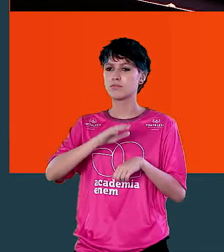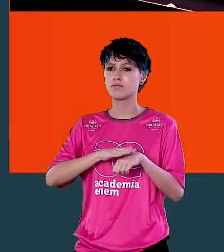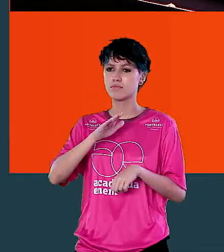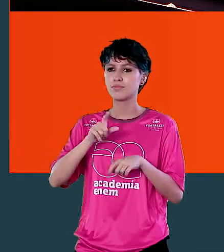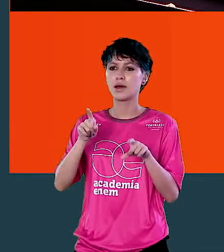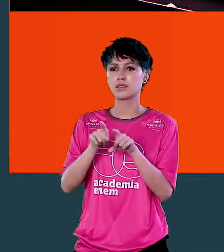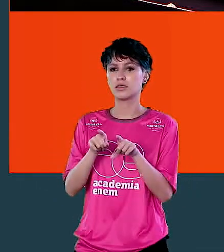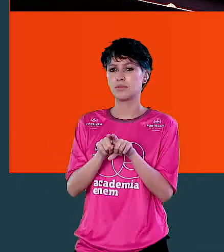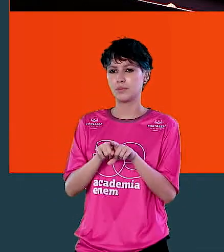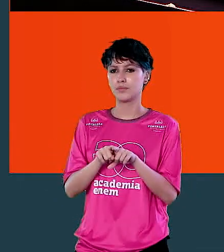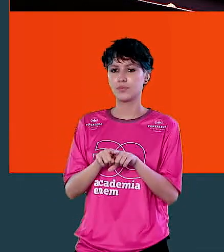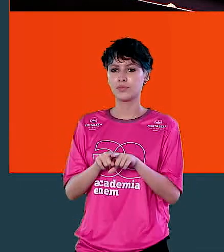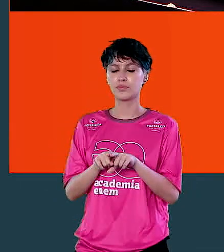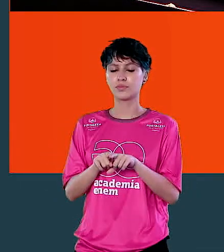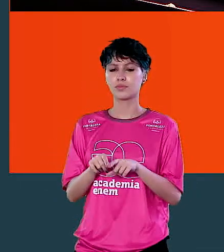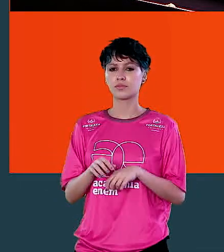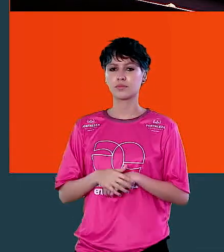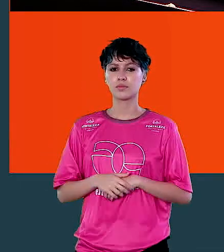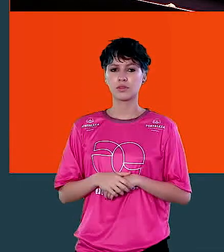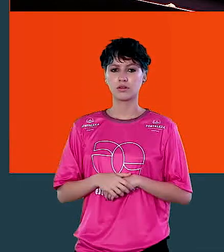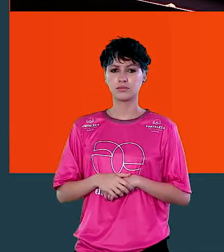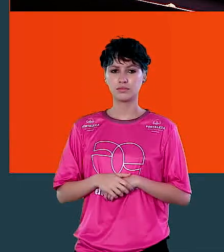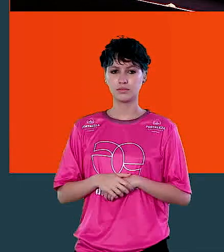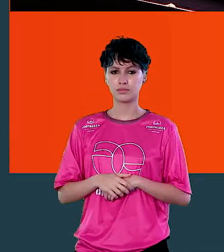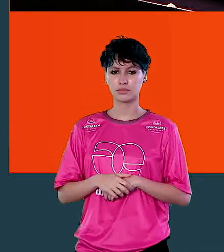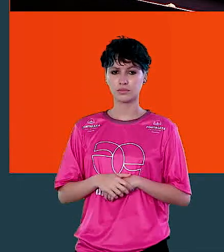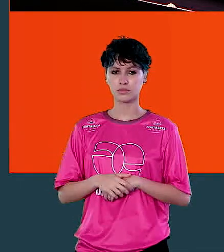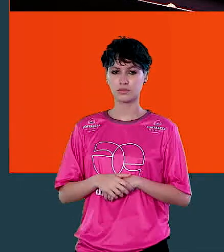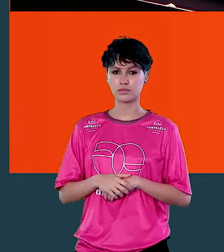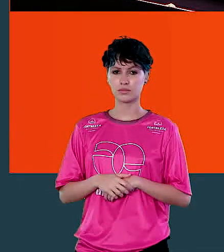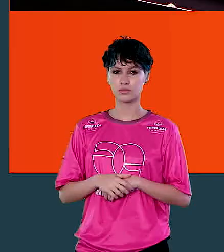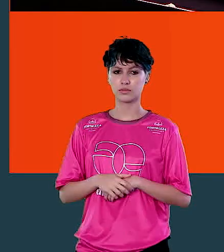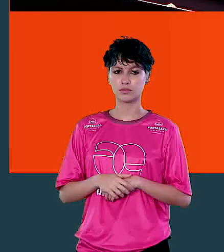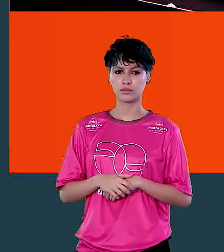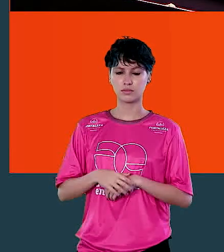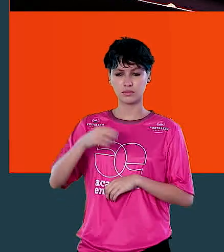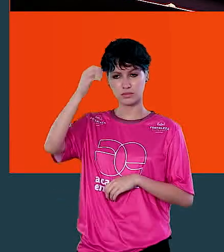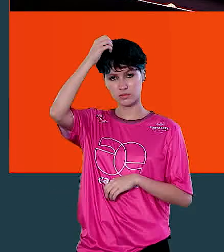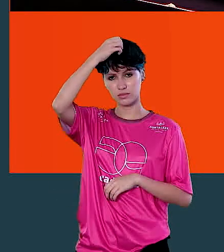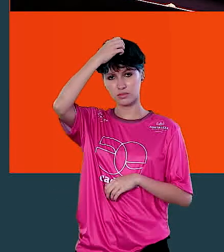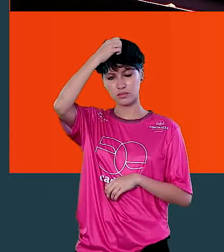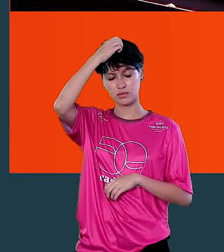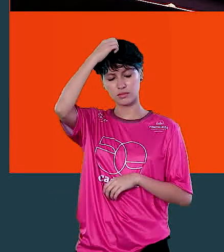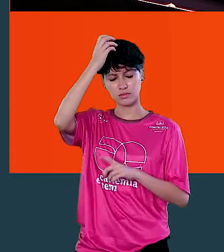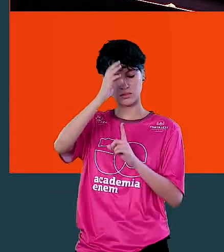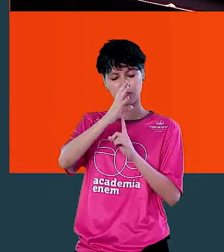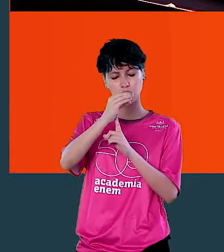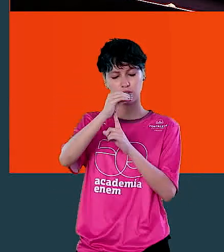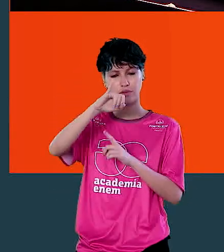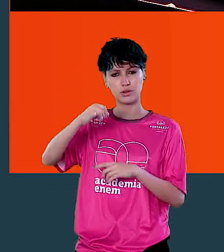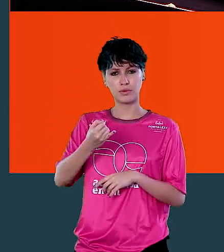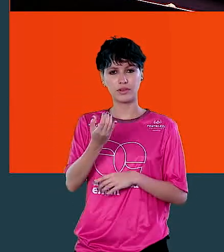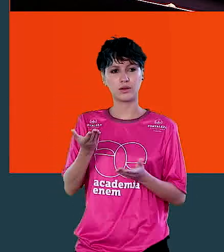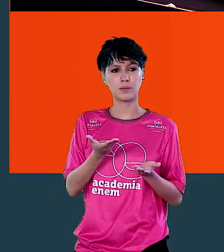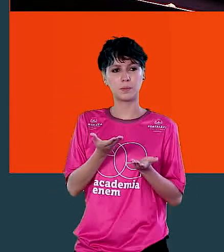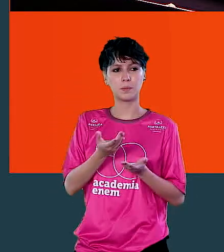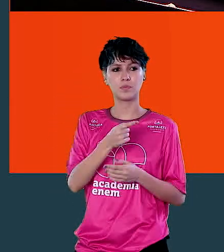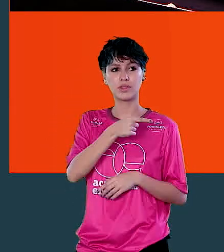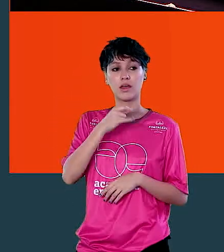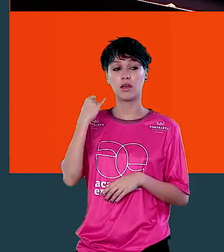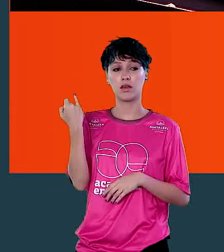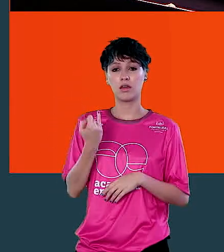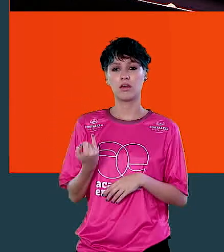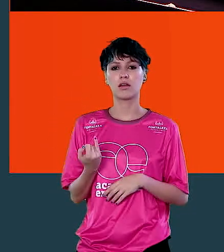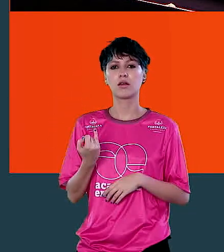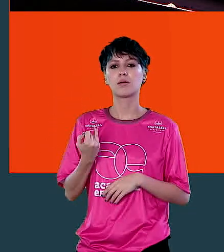carbonos, fica mais próximo, né? E os compostos são mais sólidos. Cara, tira a foto disso aí, vai. Isso é muito importante